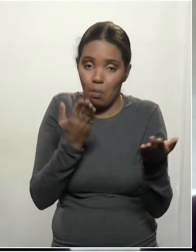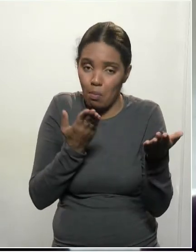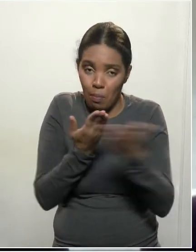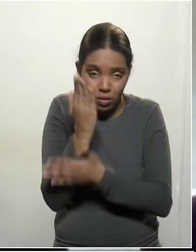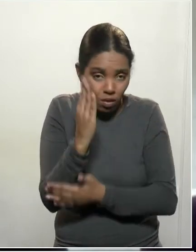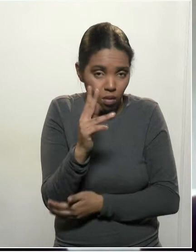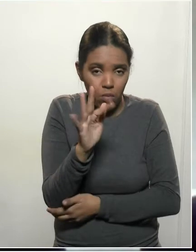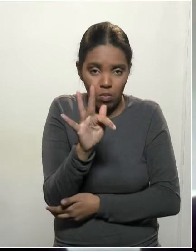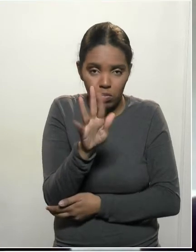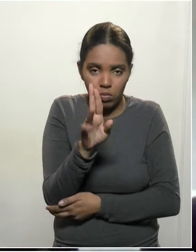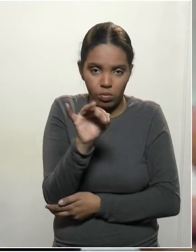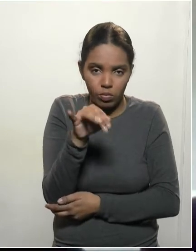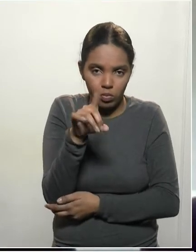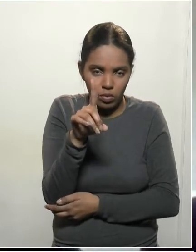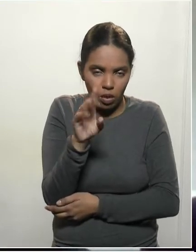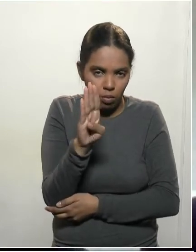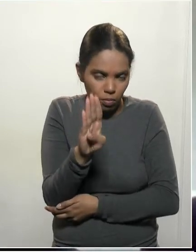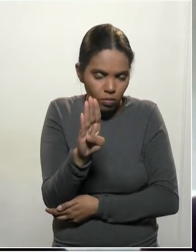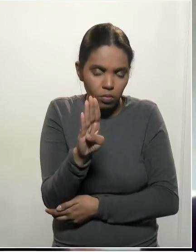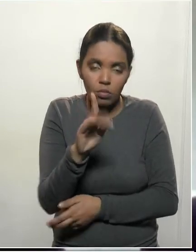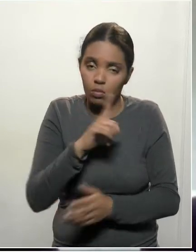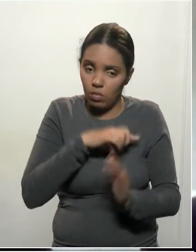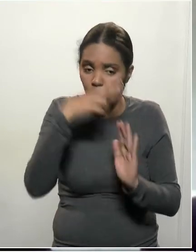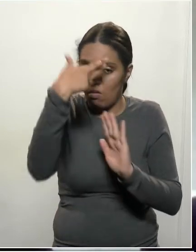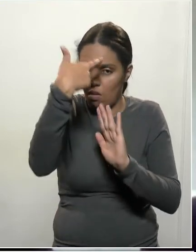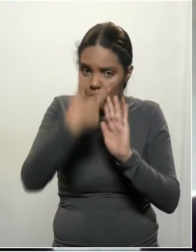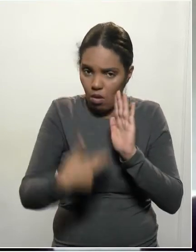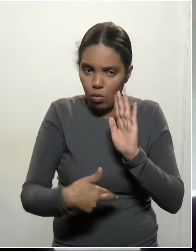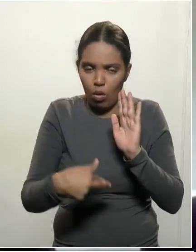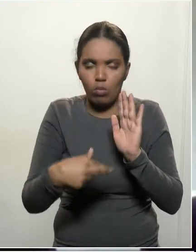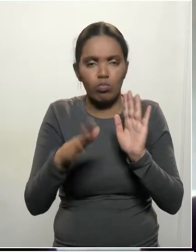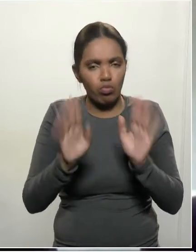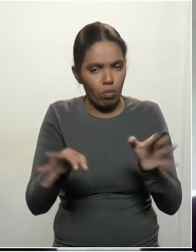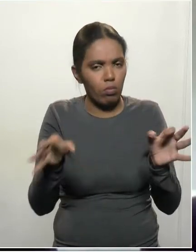Fundeb, conforme o relatório da deputada Dorinha.